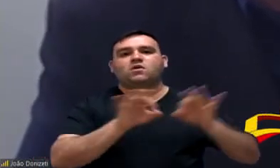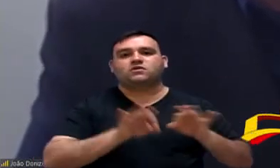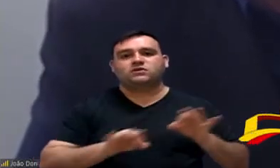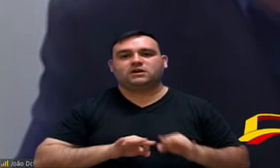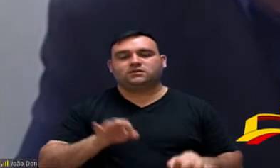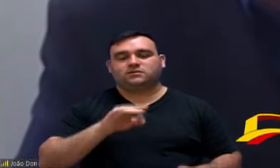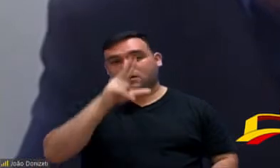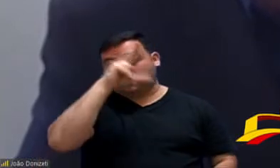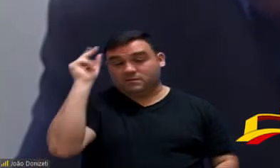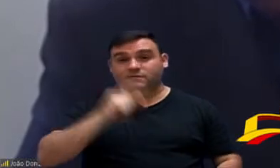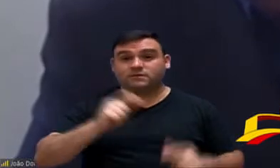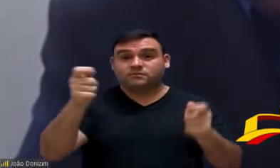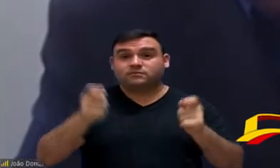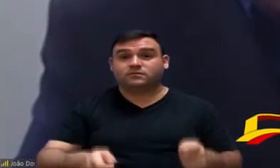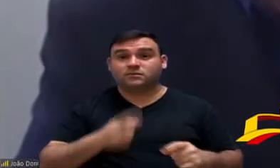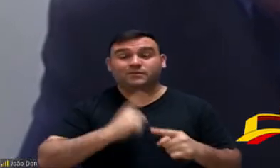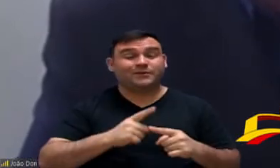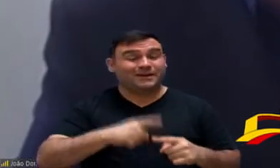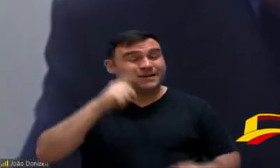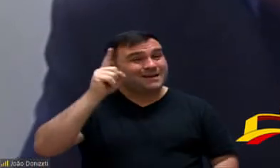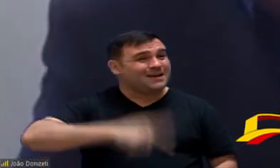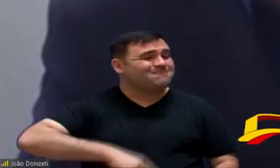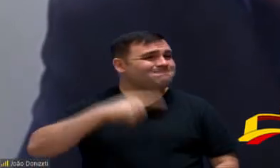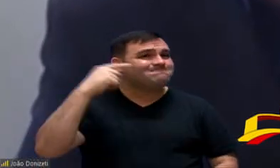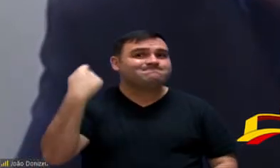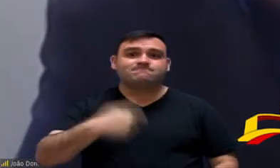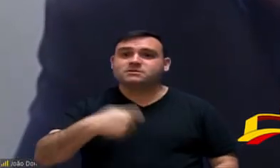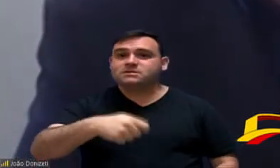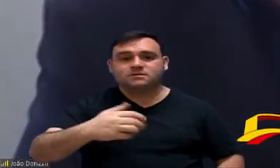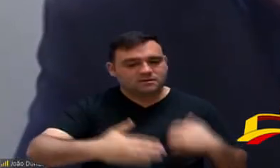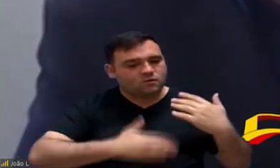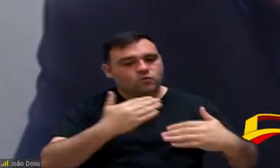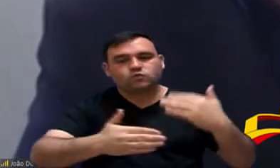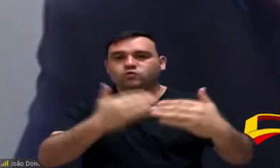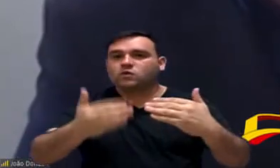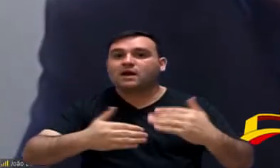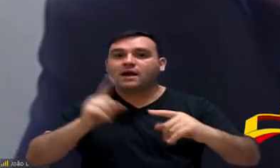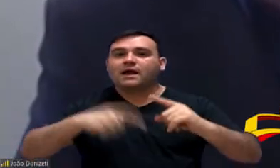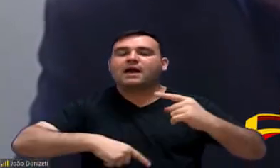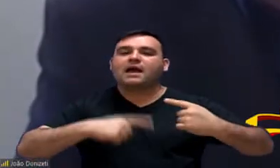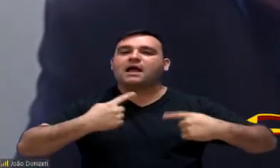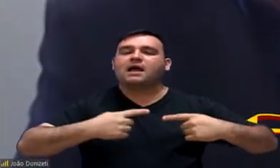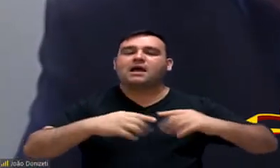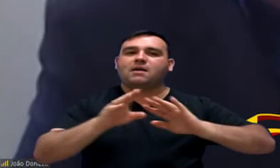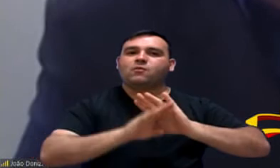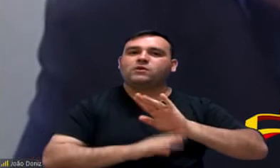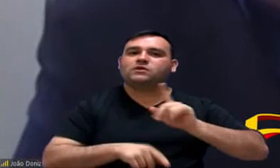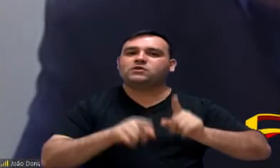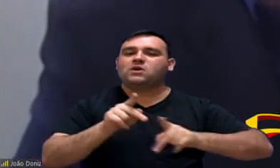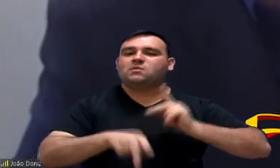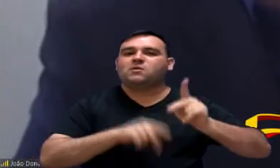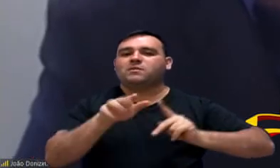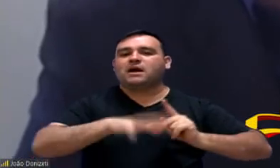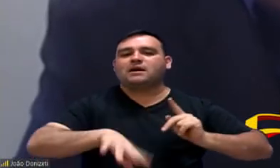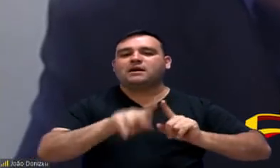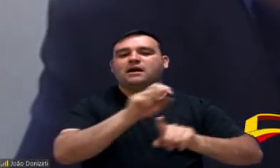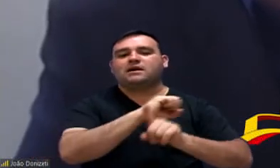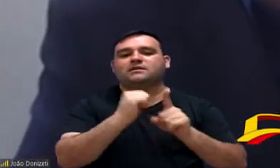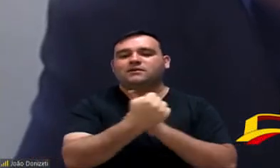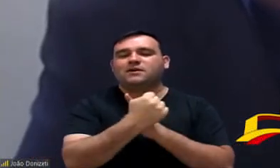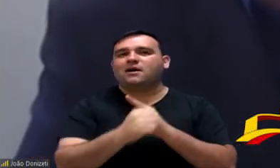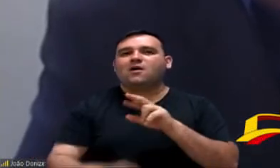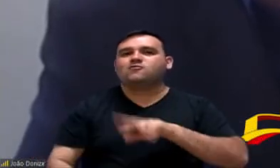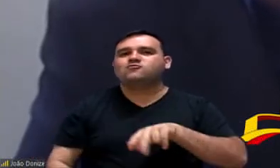de lei do Executivo, porque esse assunto tem que andar. Política pública ligada à área de assistência social não pode se